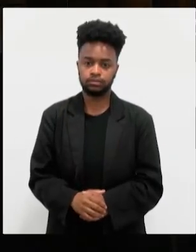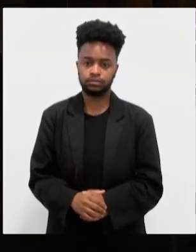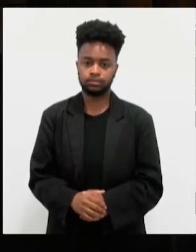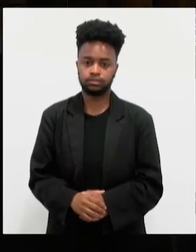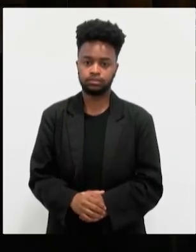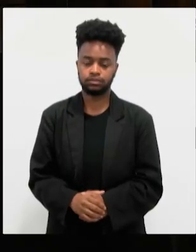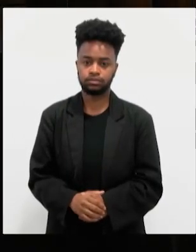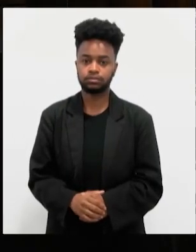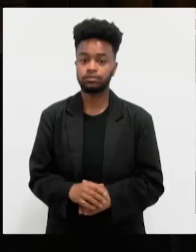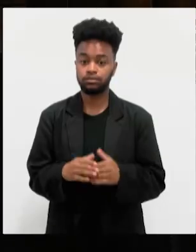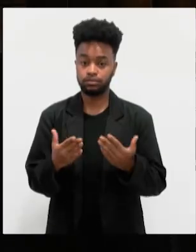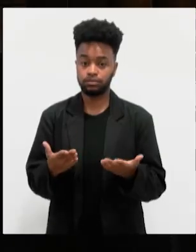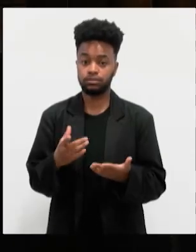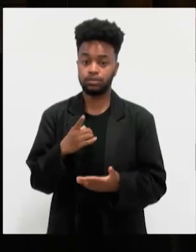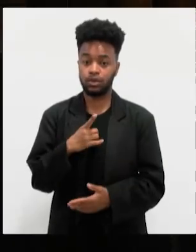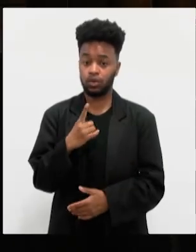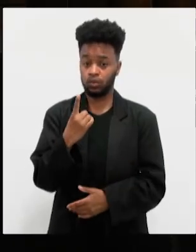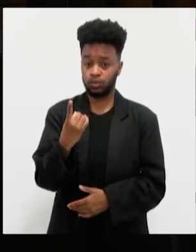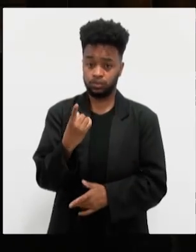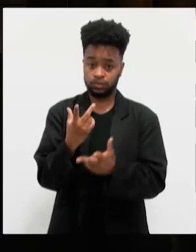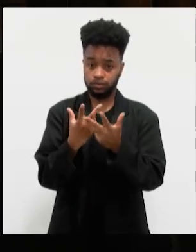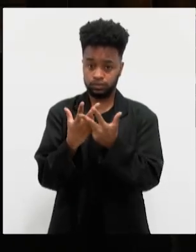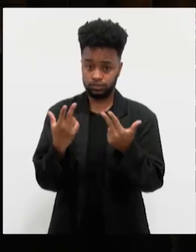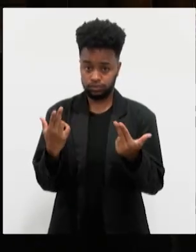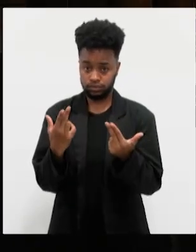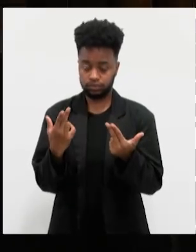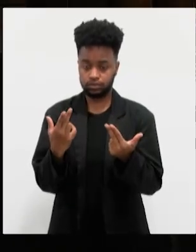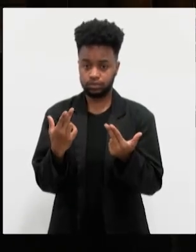E uma das alegações